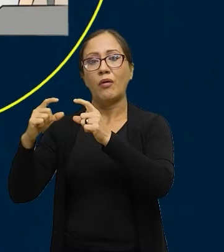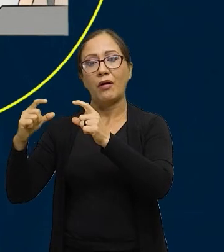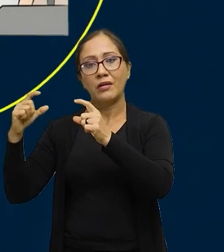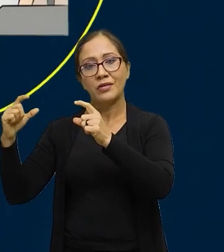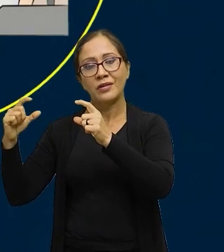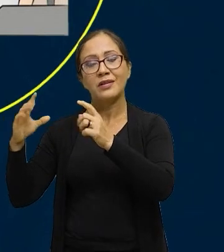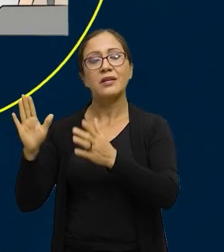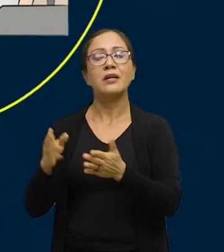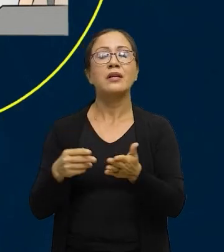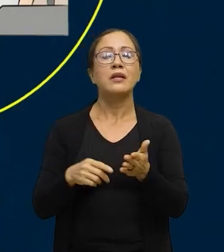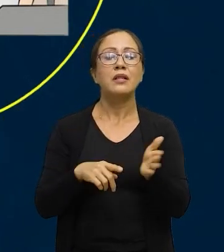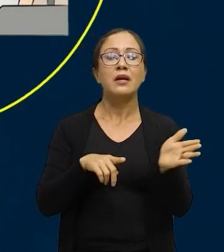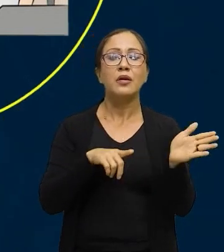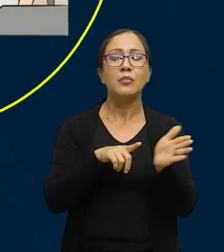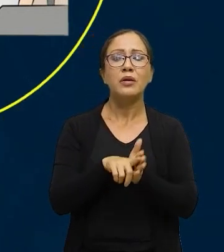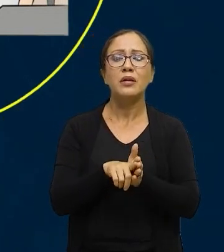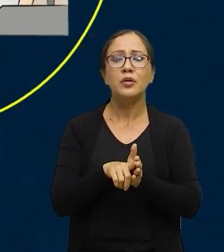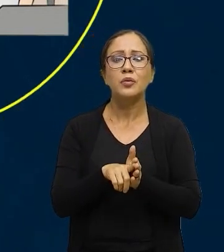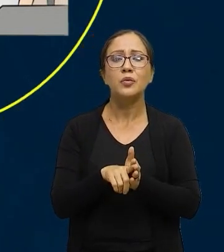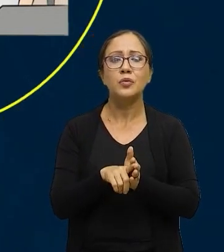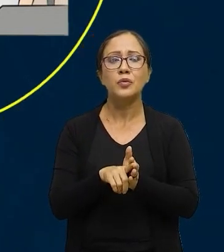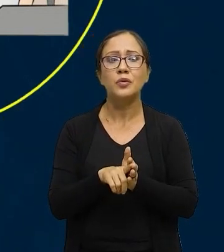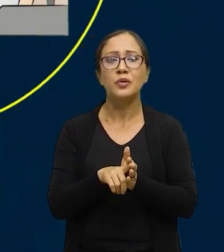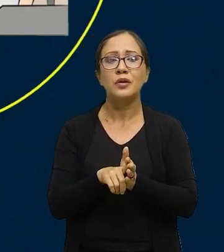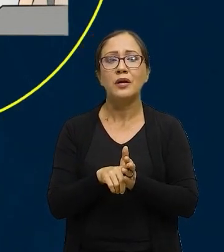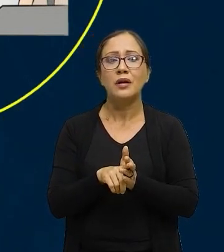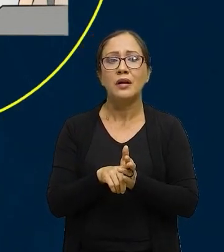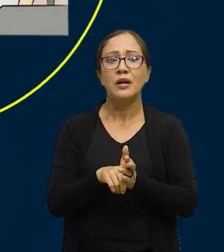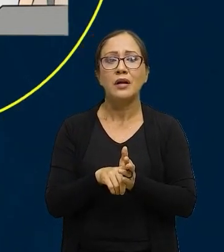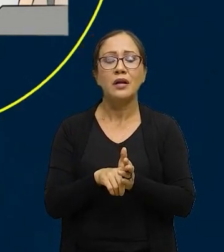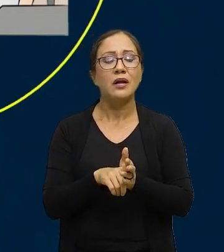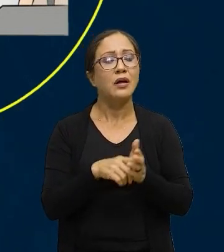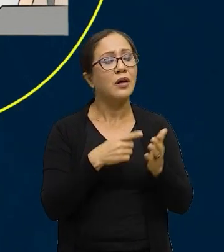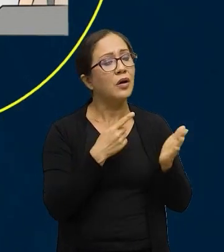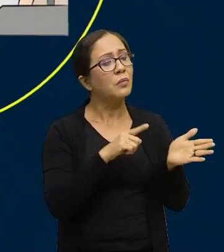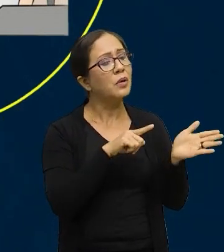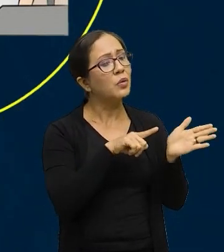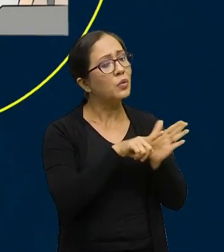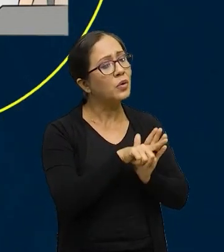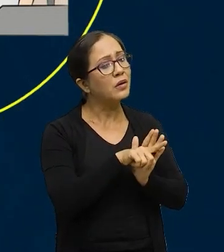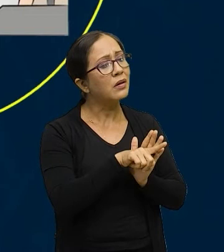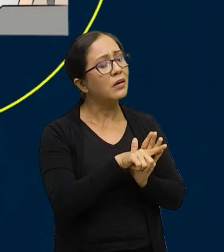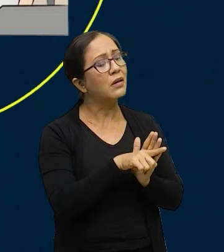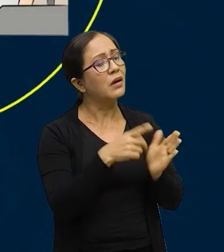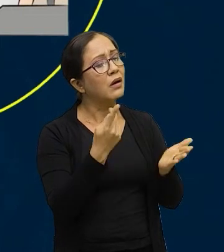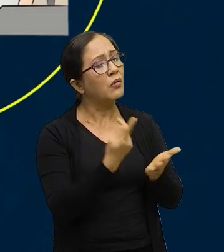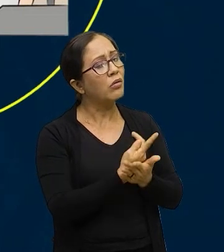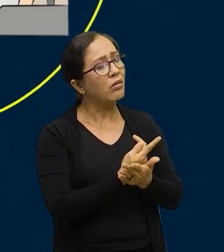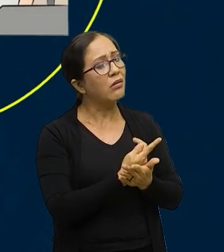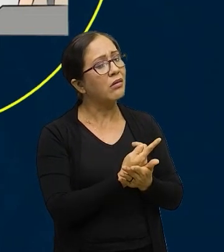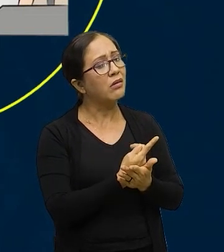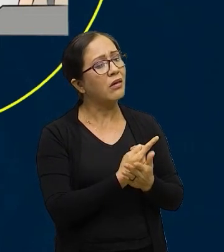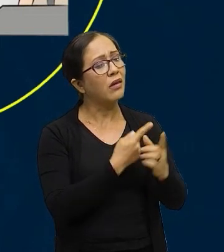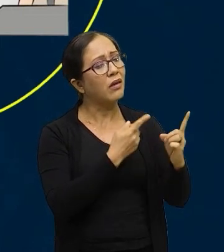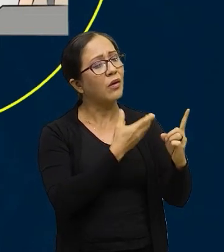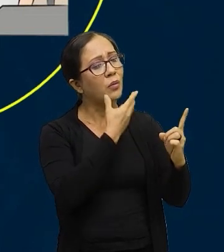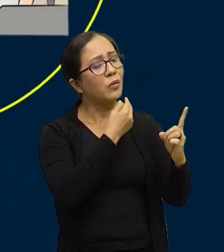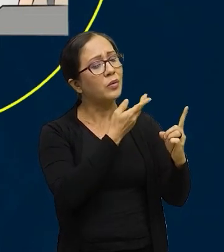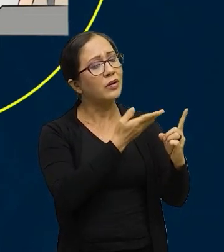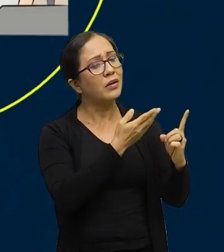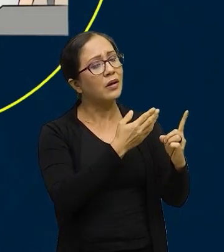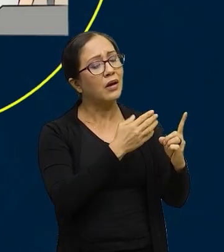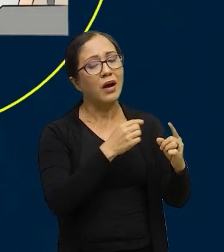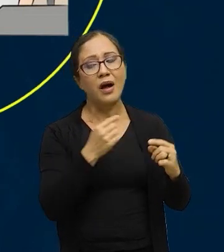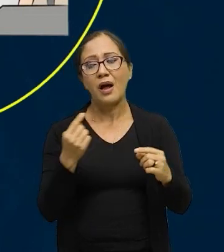Ela pergunta o que aconteceu, what happened, o que aconteceu, ele triste, ele apareceu com o